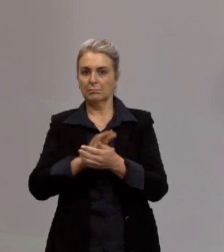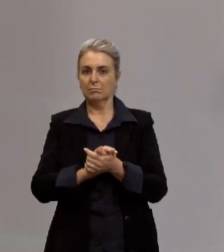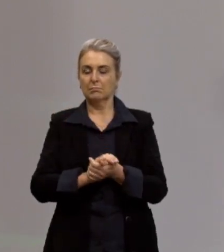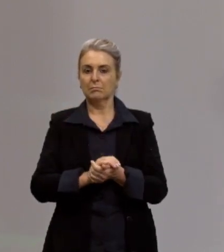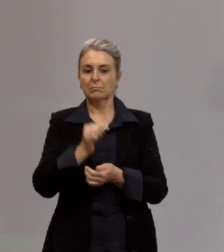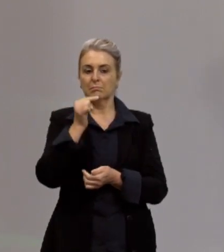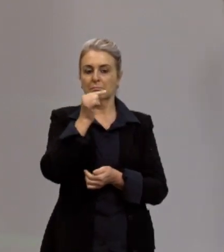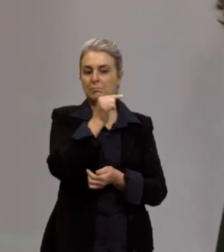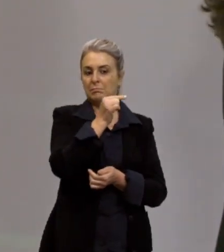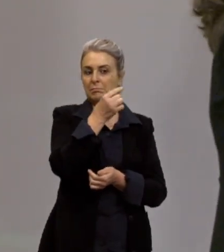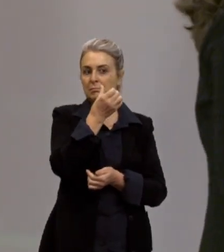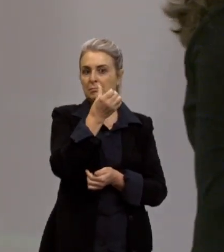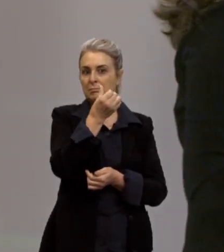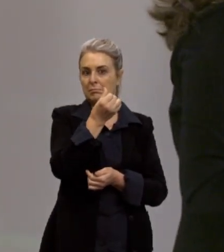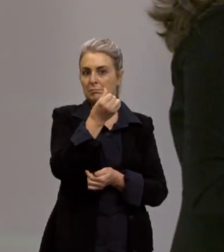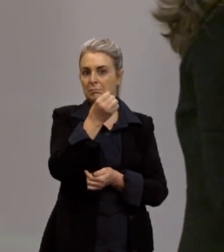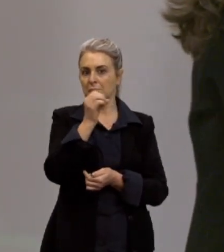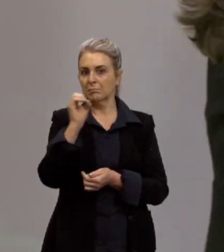menos 1.600.